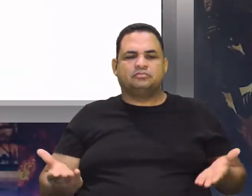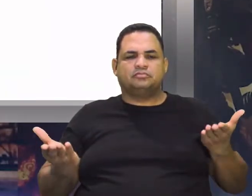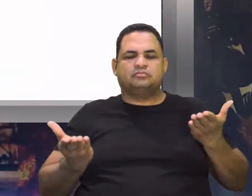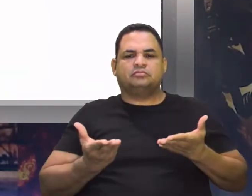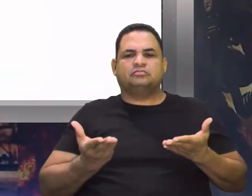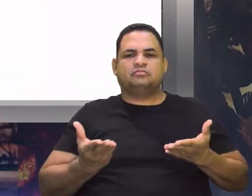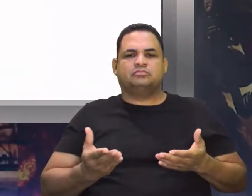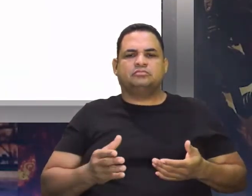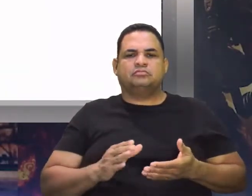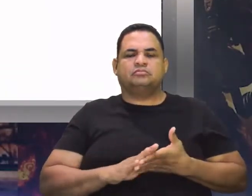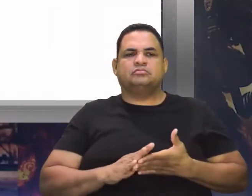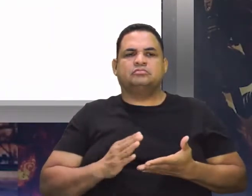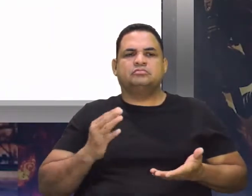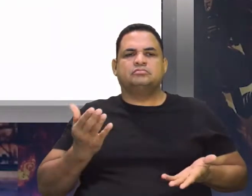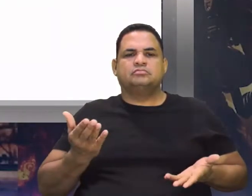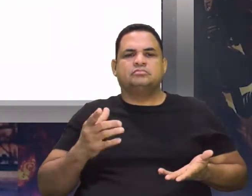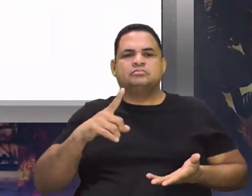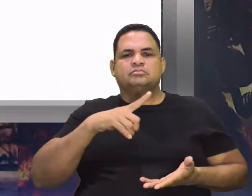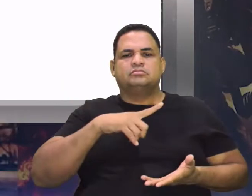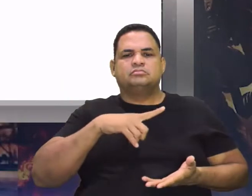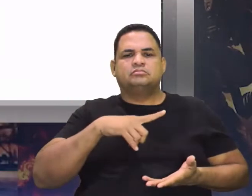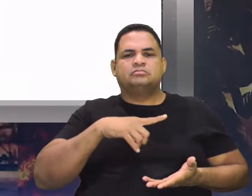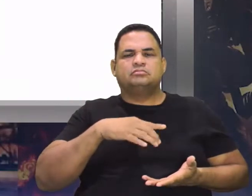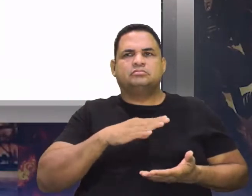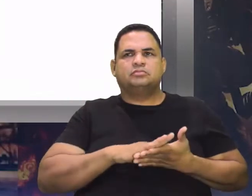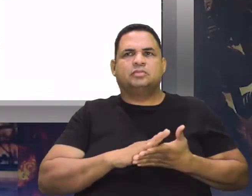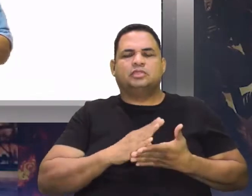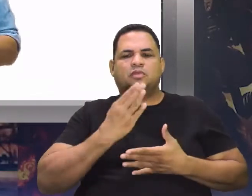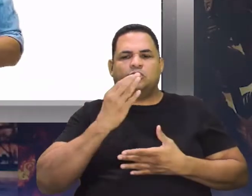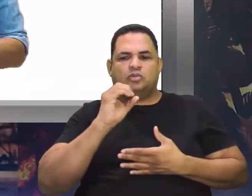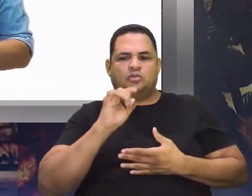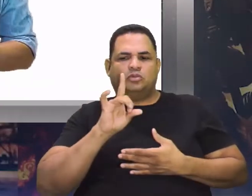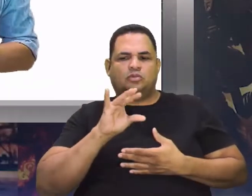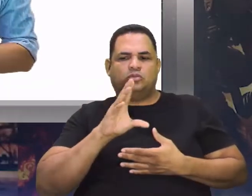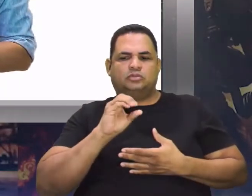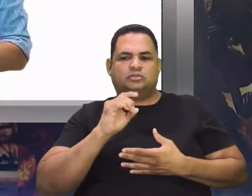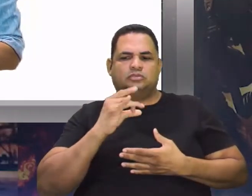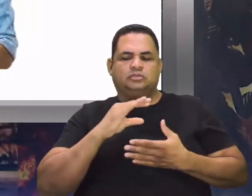Agora, batendo da questão do criacionismo,